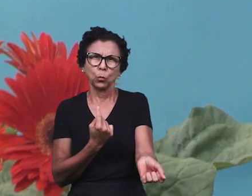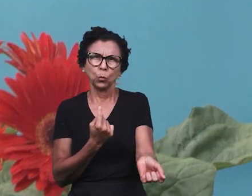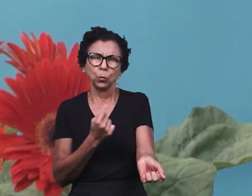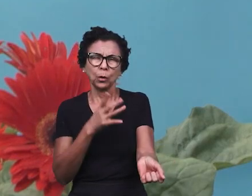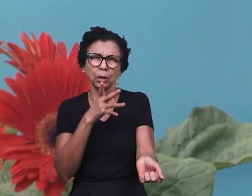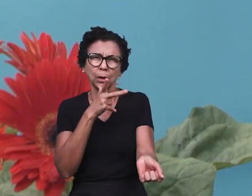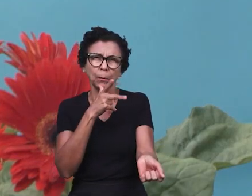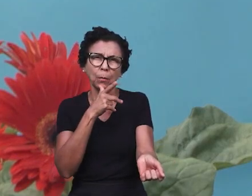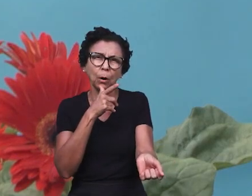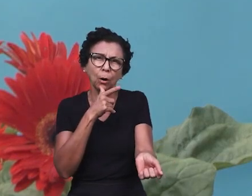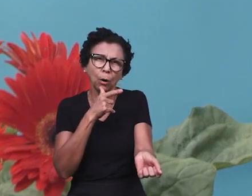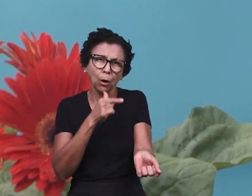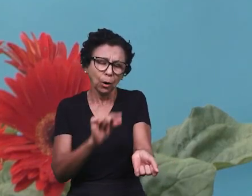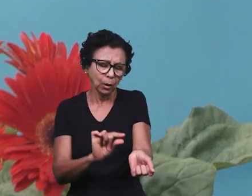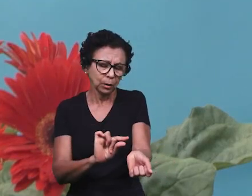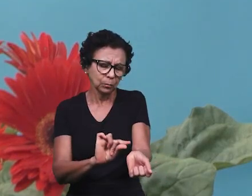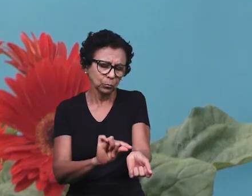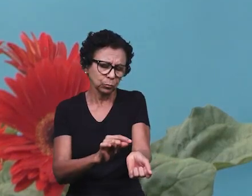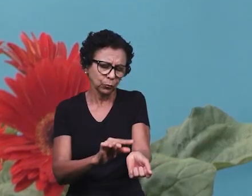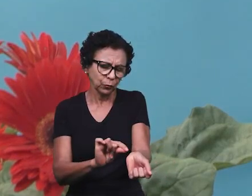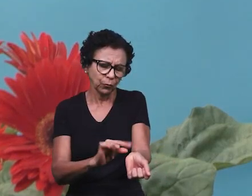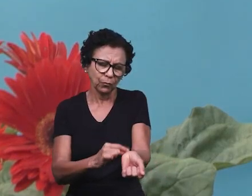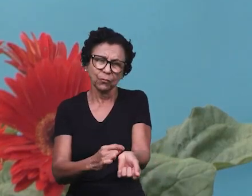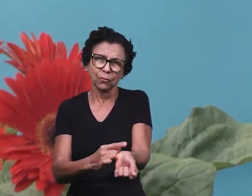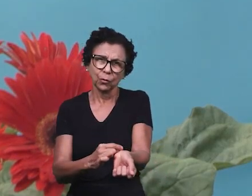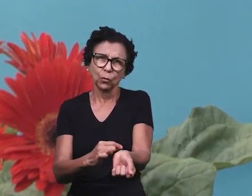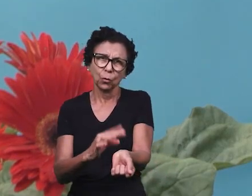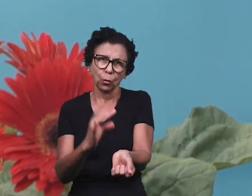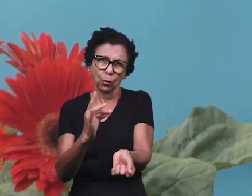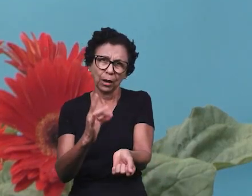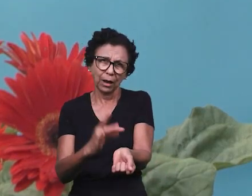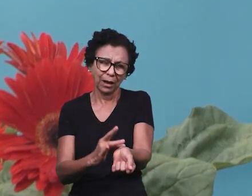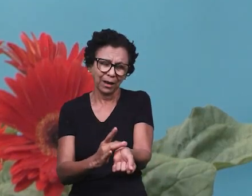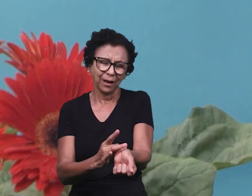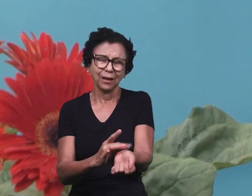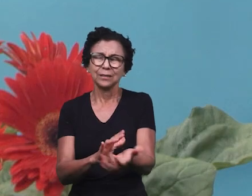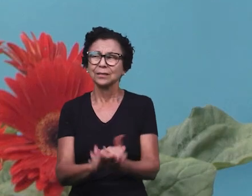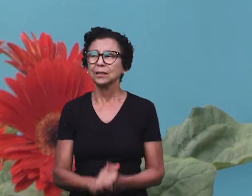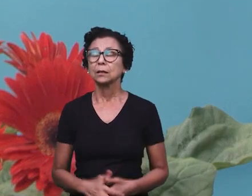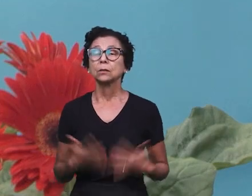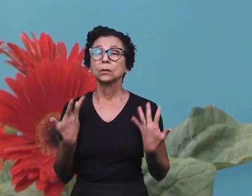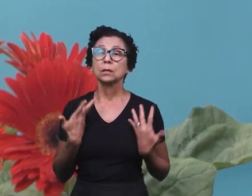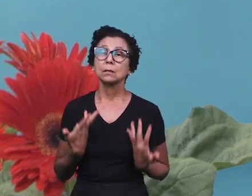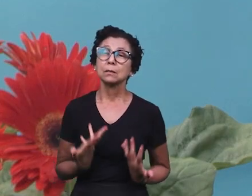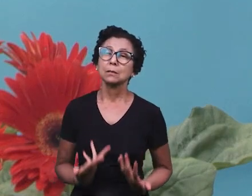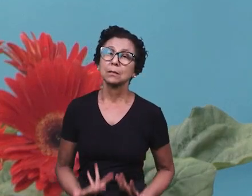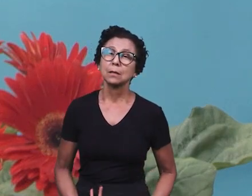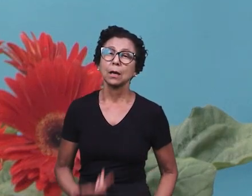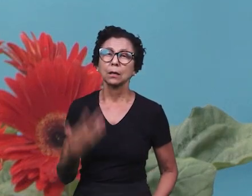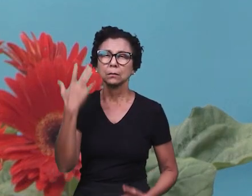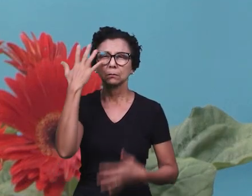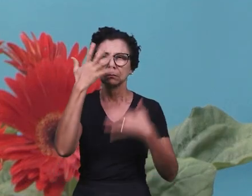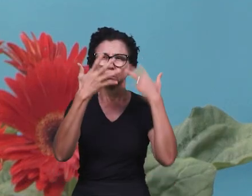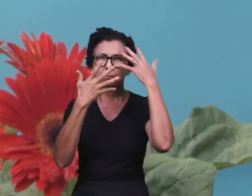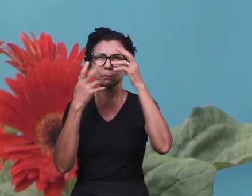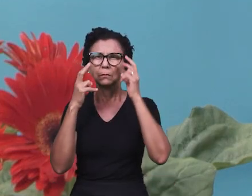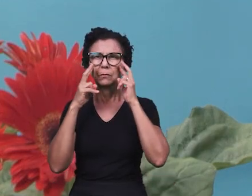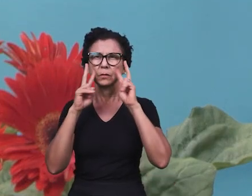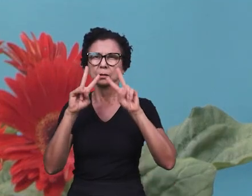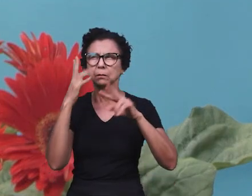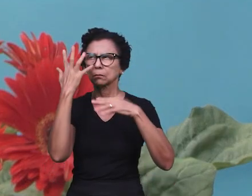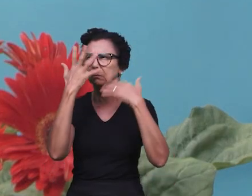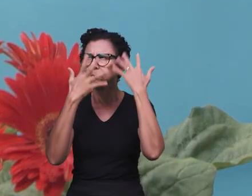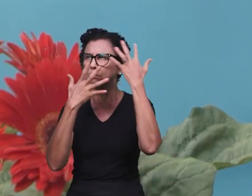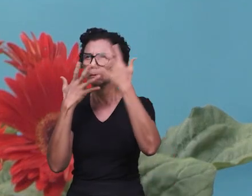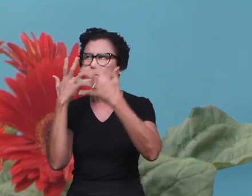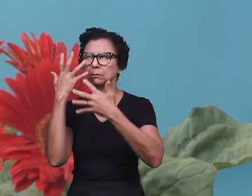de cicatrizar, um cansaço que não tem justificativa, a visão turva, as